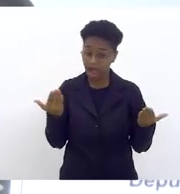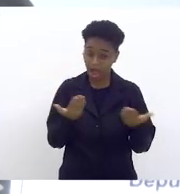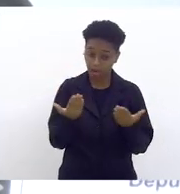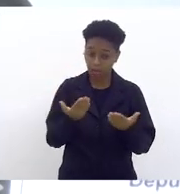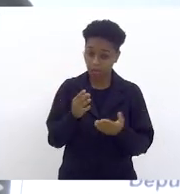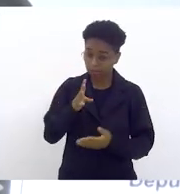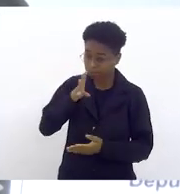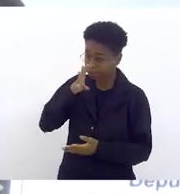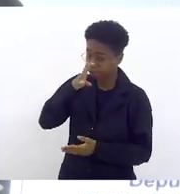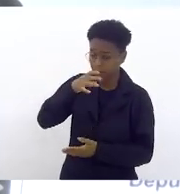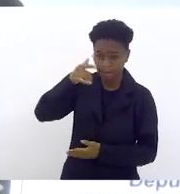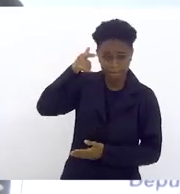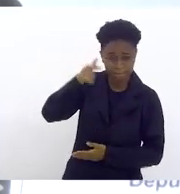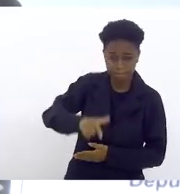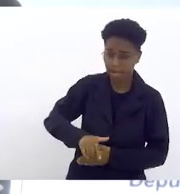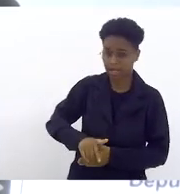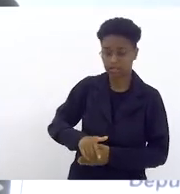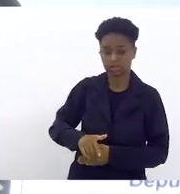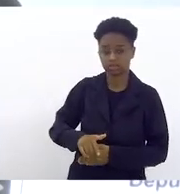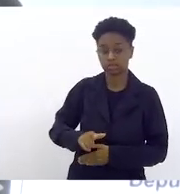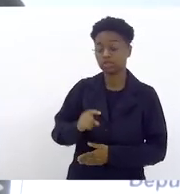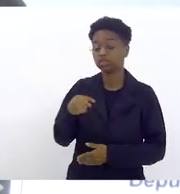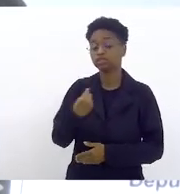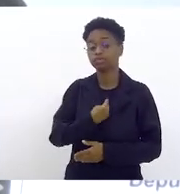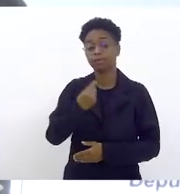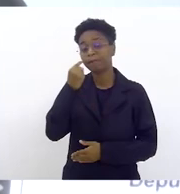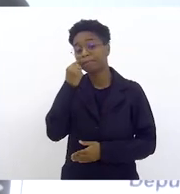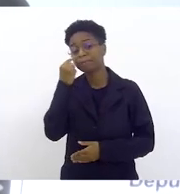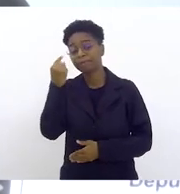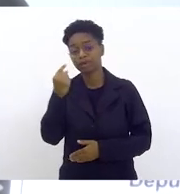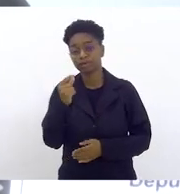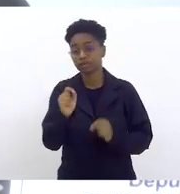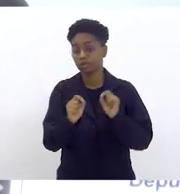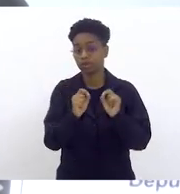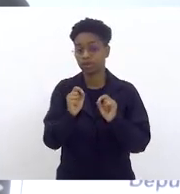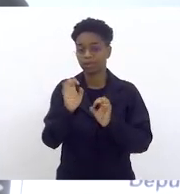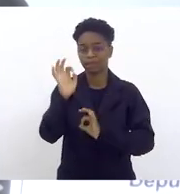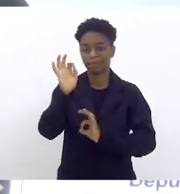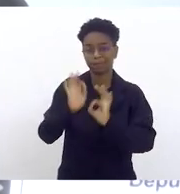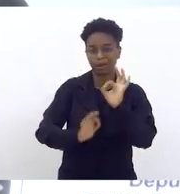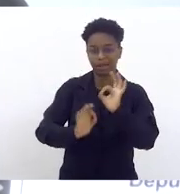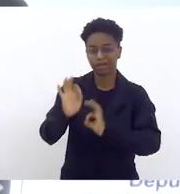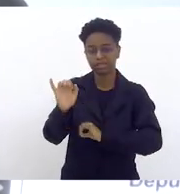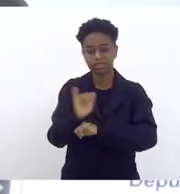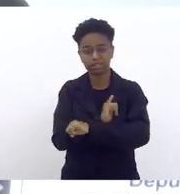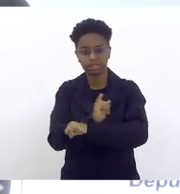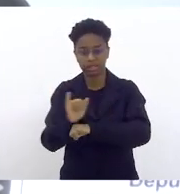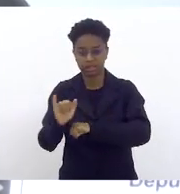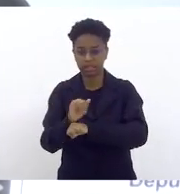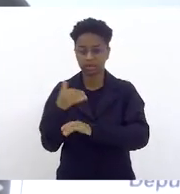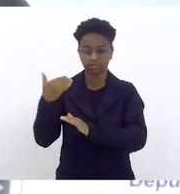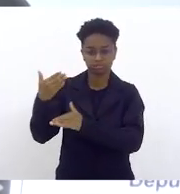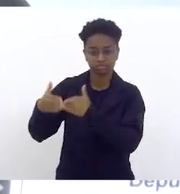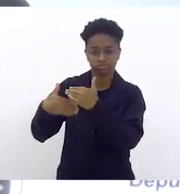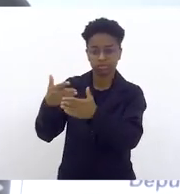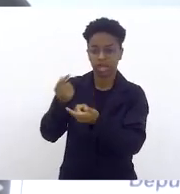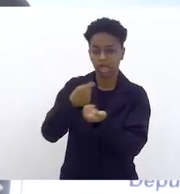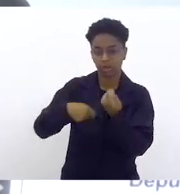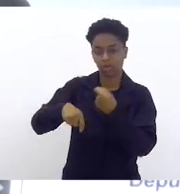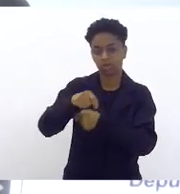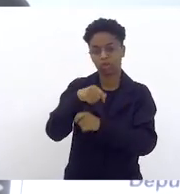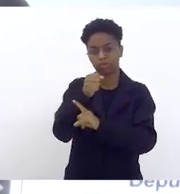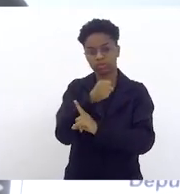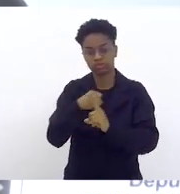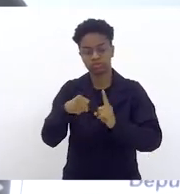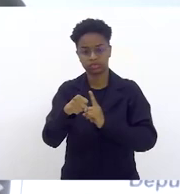intensidade tá se pensando planejamento estratégico de desenvolvimento econômico